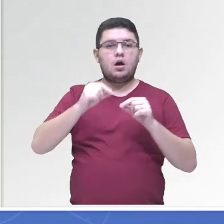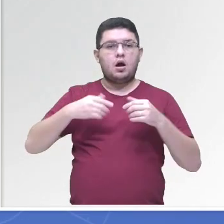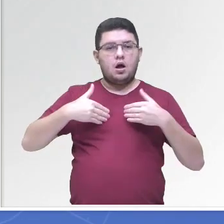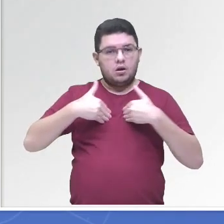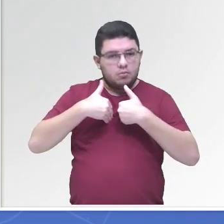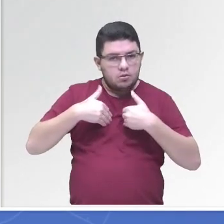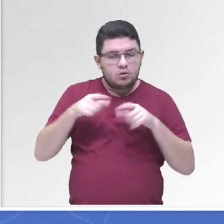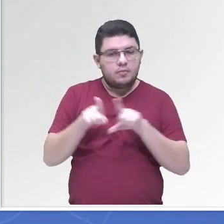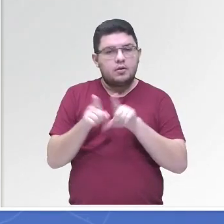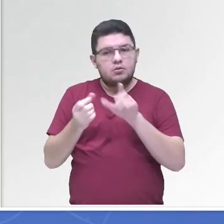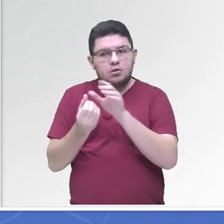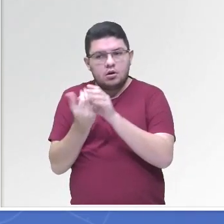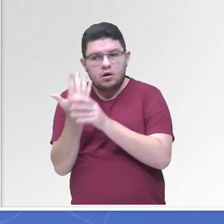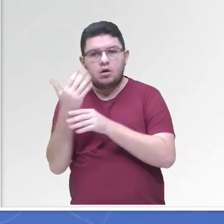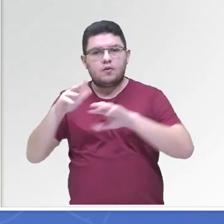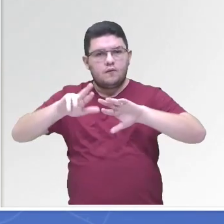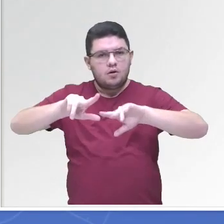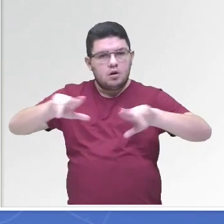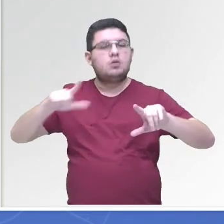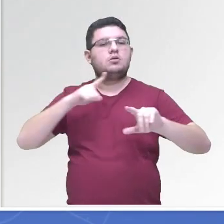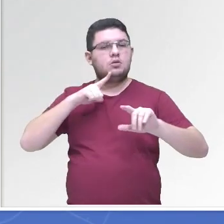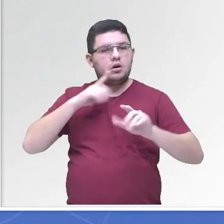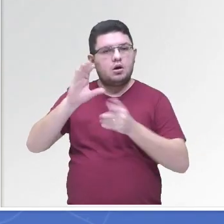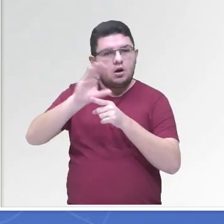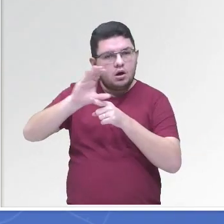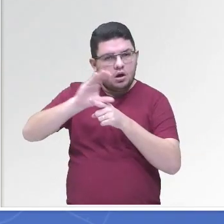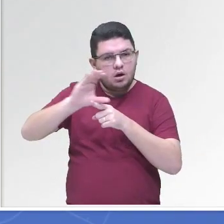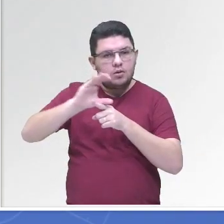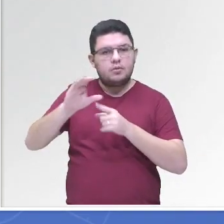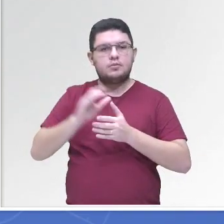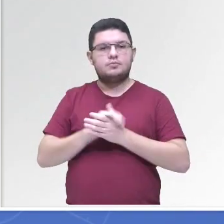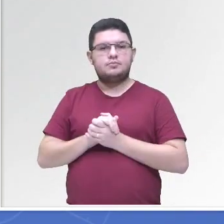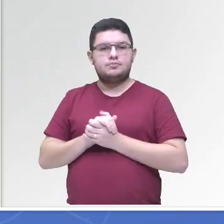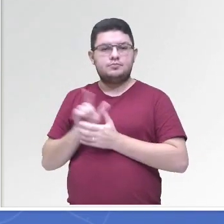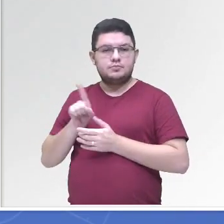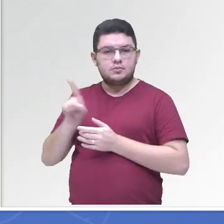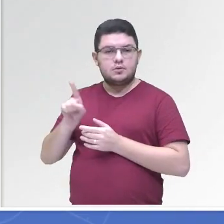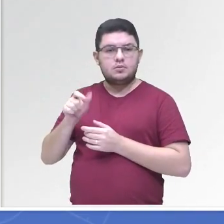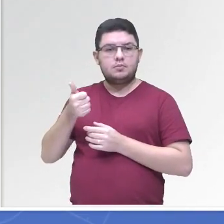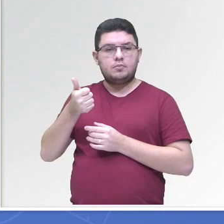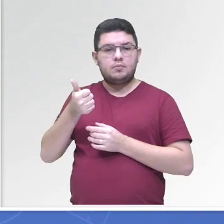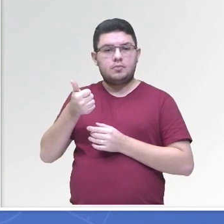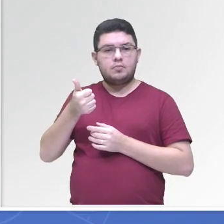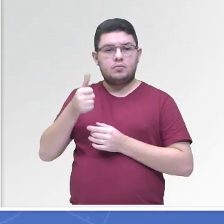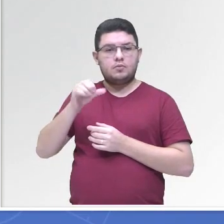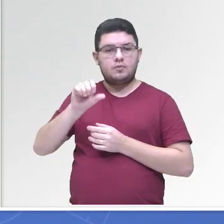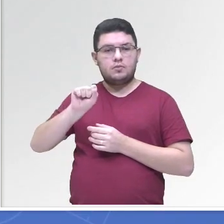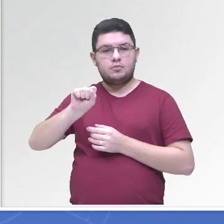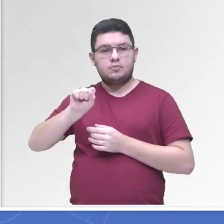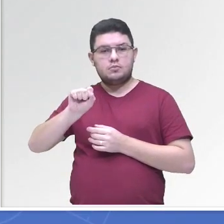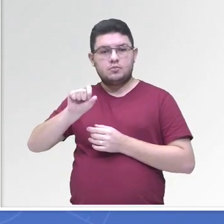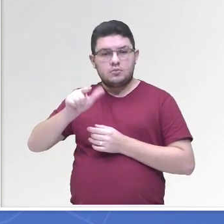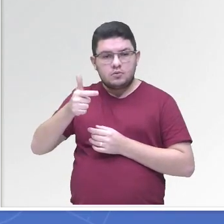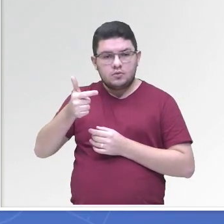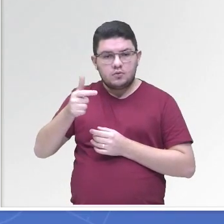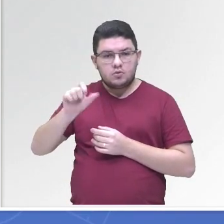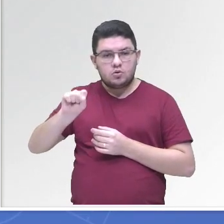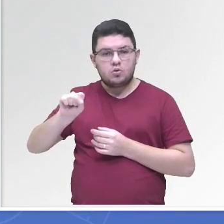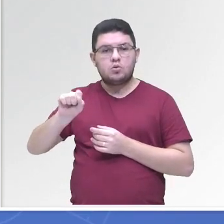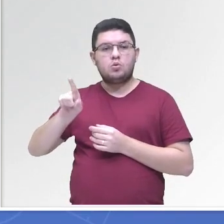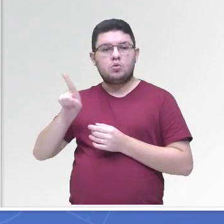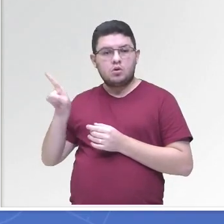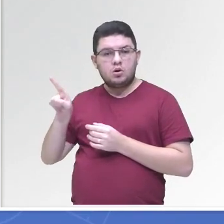Em 1828, Friedrich Wöhler, através de experimentos, obteve a ureia,